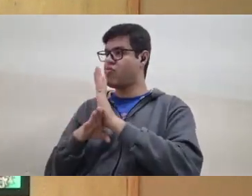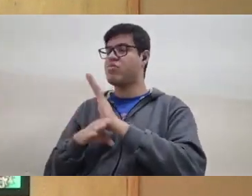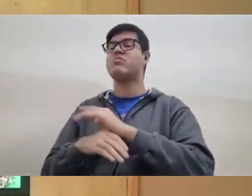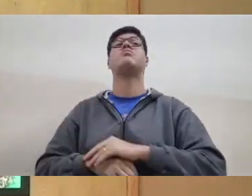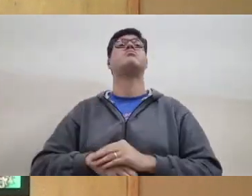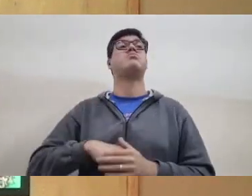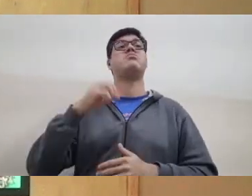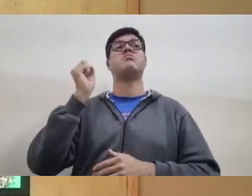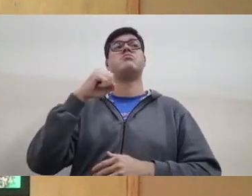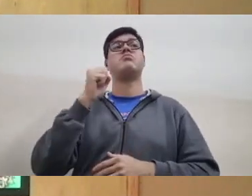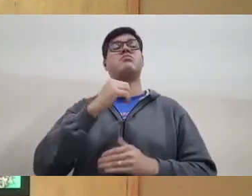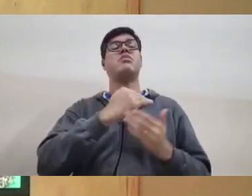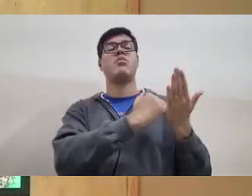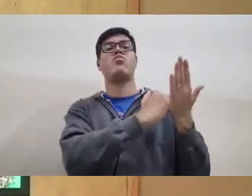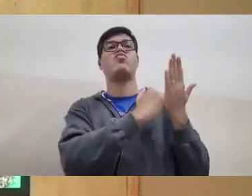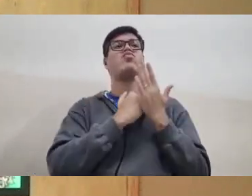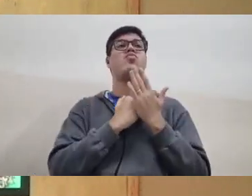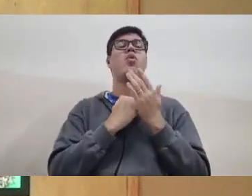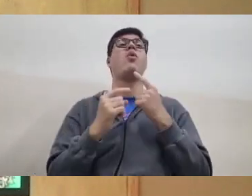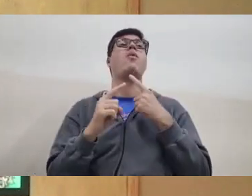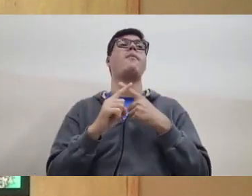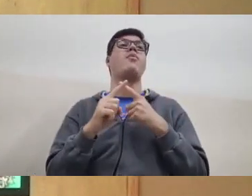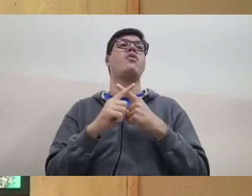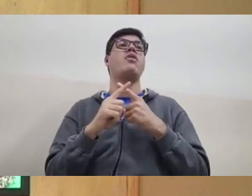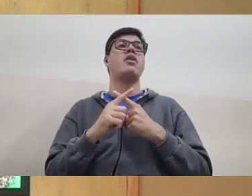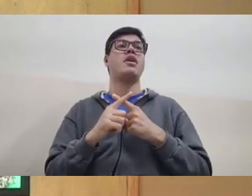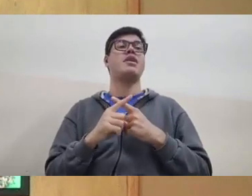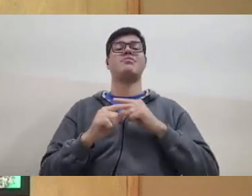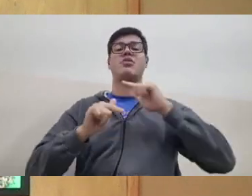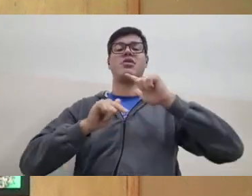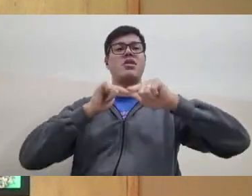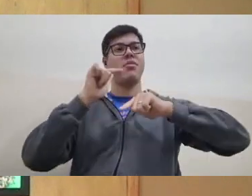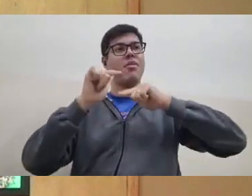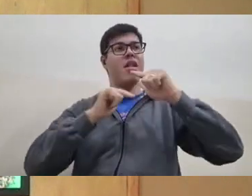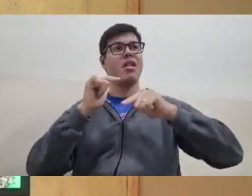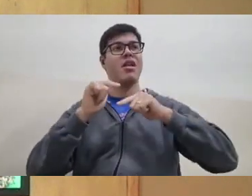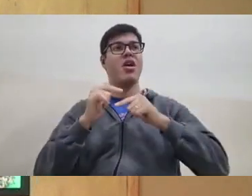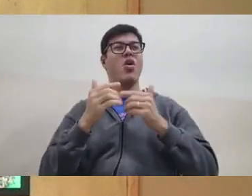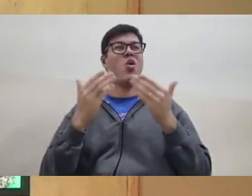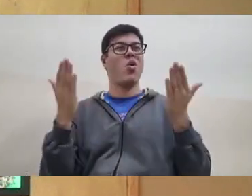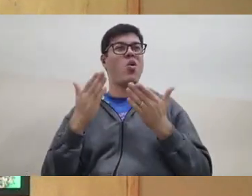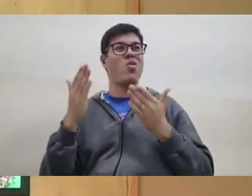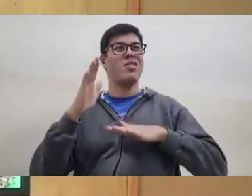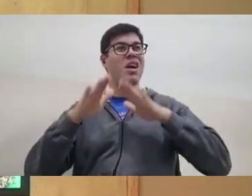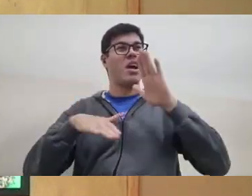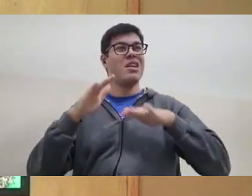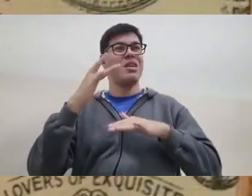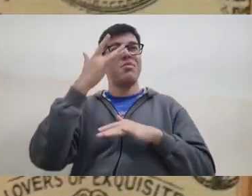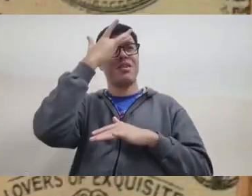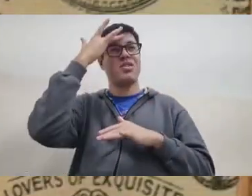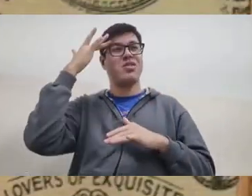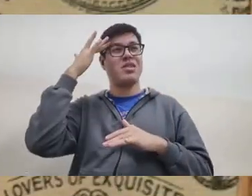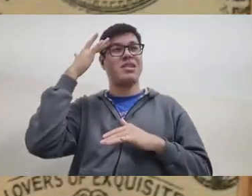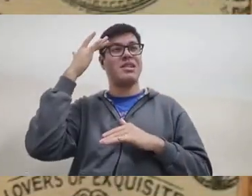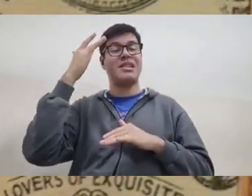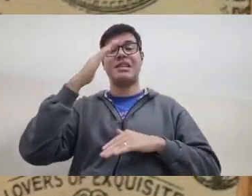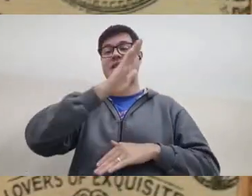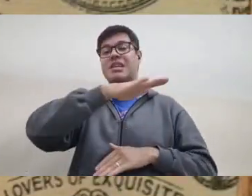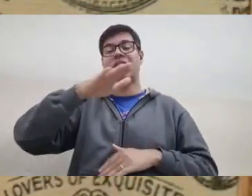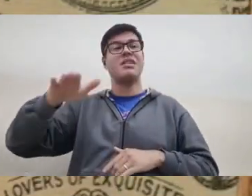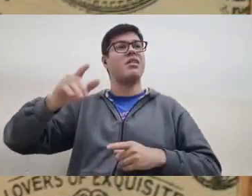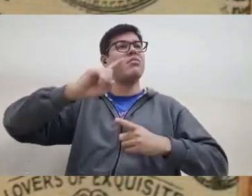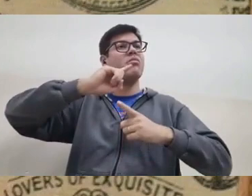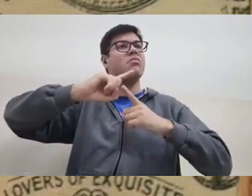ajudou muito eu tenho isso graças a esse trabalho que hoje infelizmente o pessoal proíbe